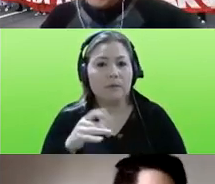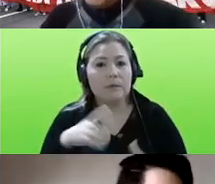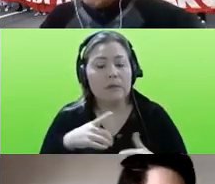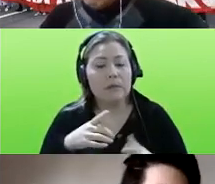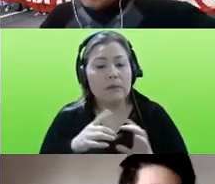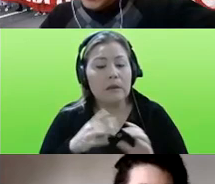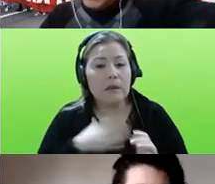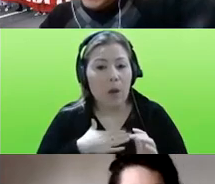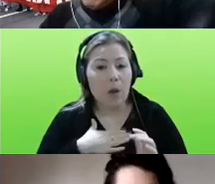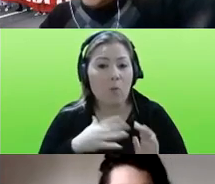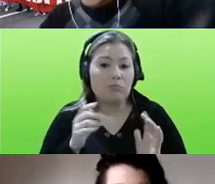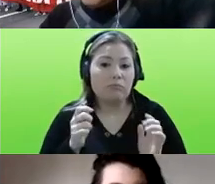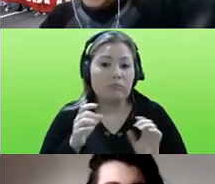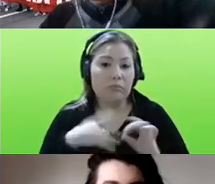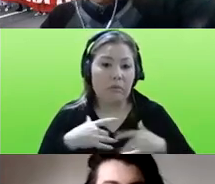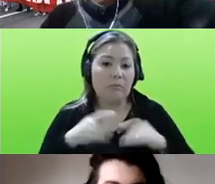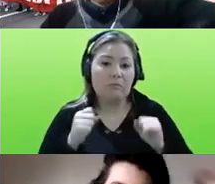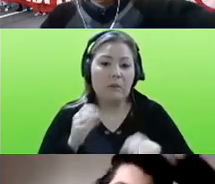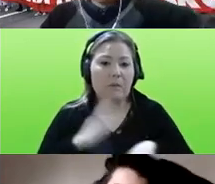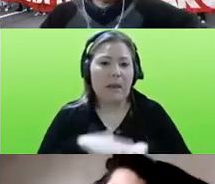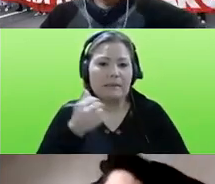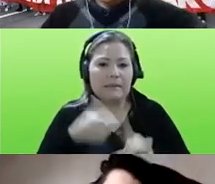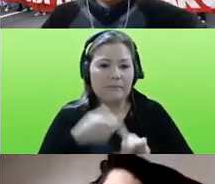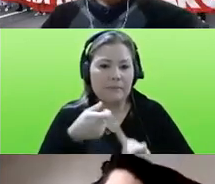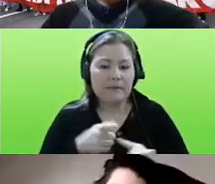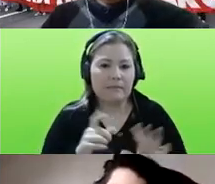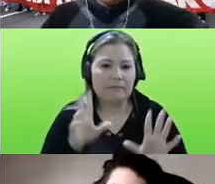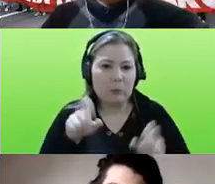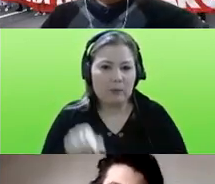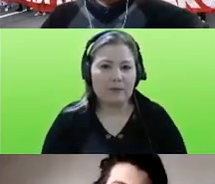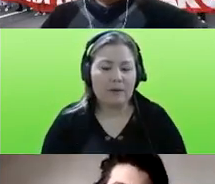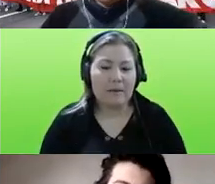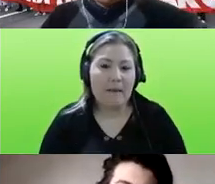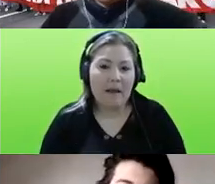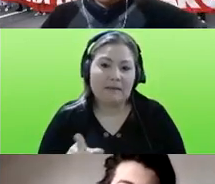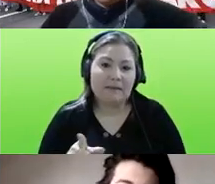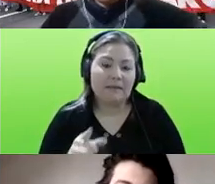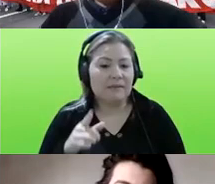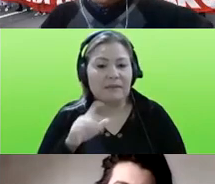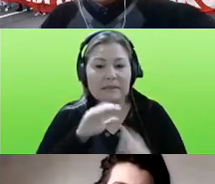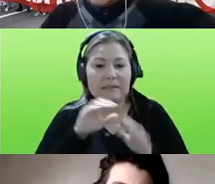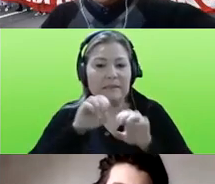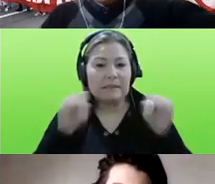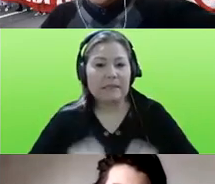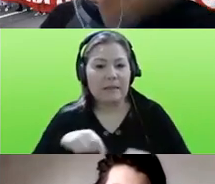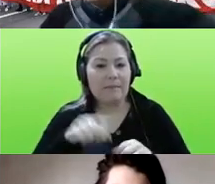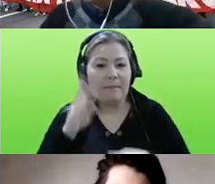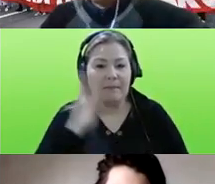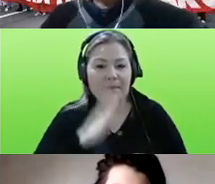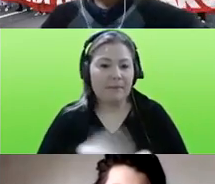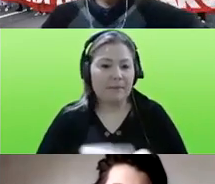mim, eu daria mais 6 meses em cima disso. Mas o sistema brasileiro cada vez mais está